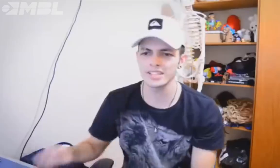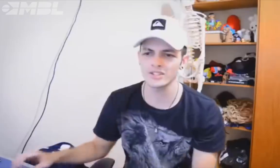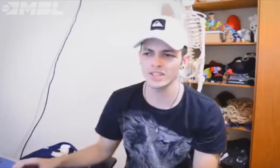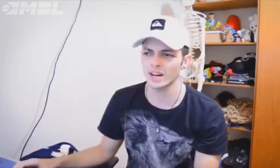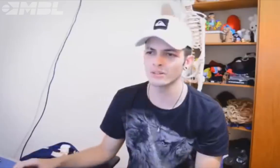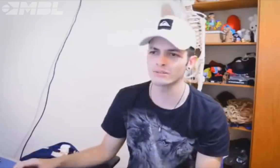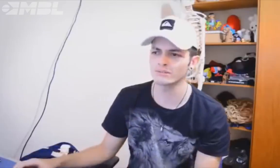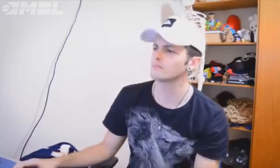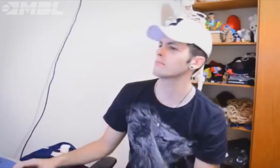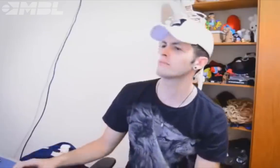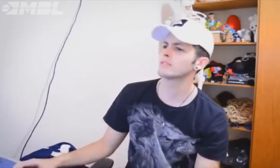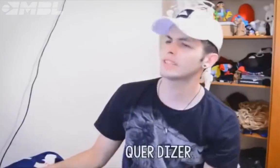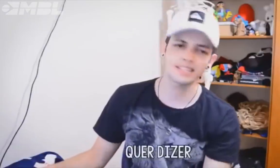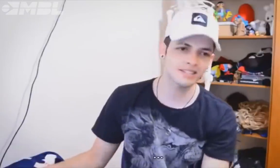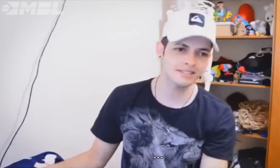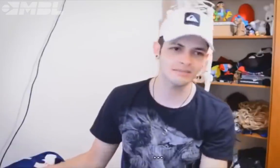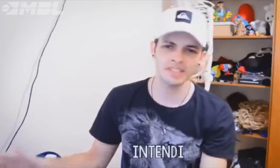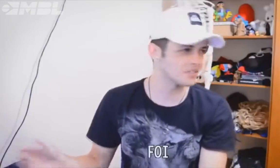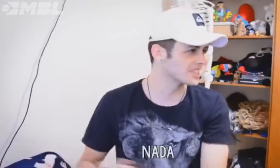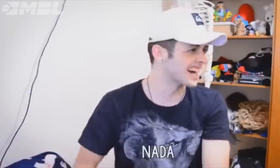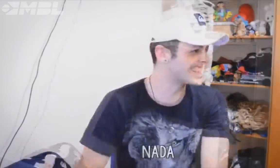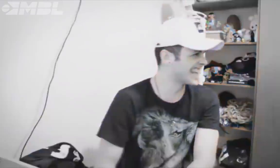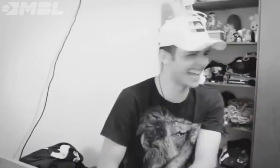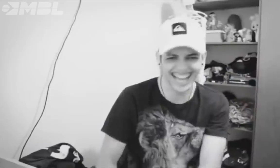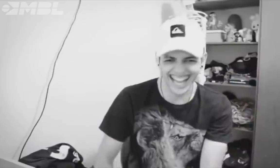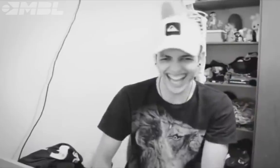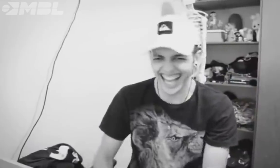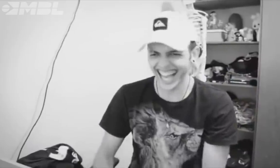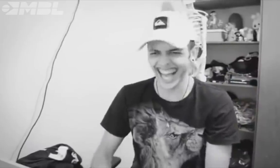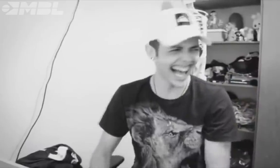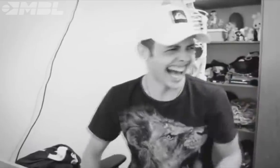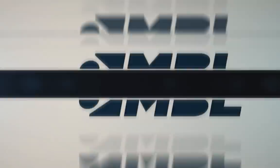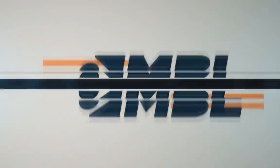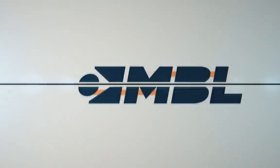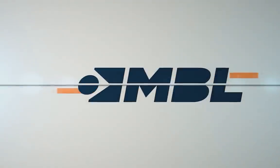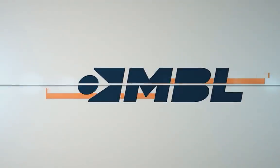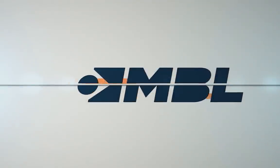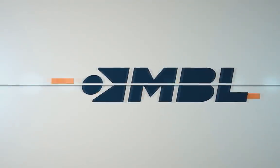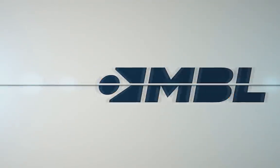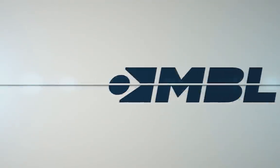Eu não entendi esse final. Quer dizer, não entendi foi nada.